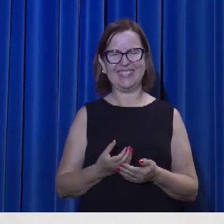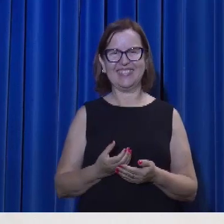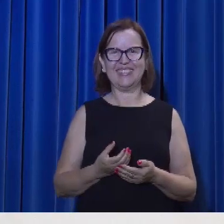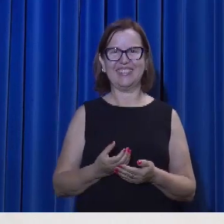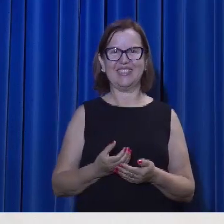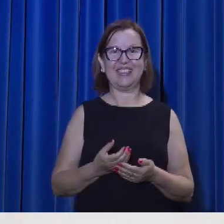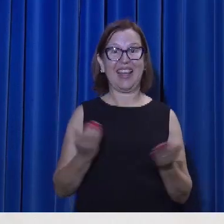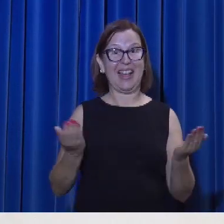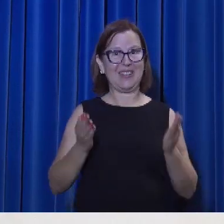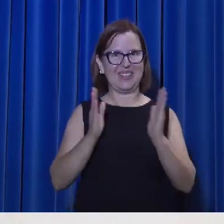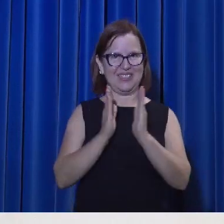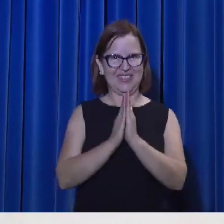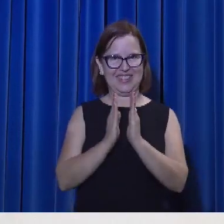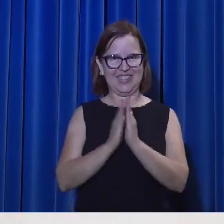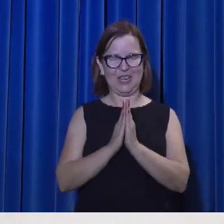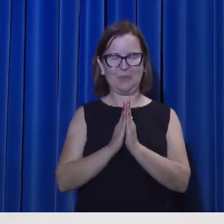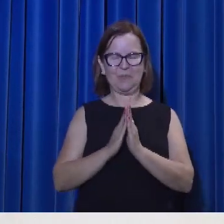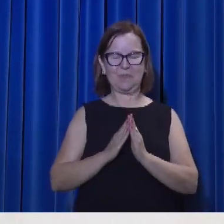Vamos orar?